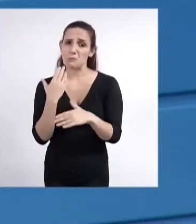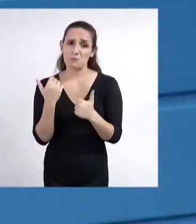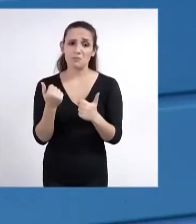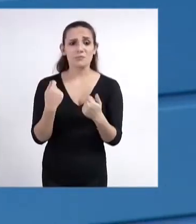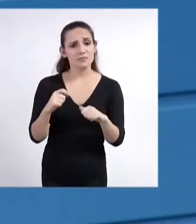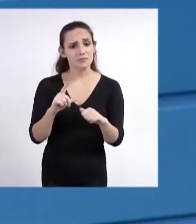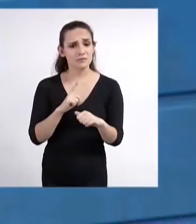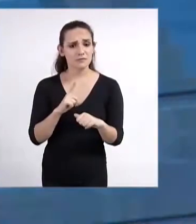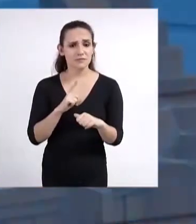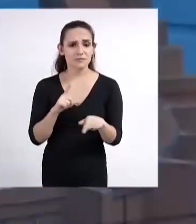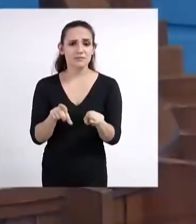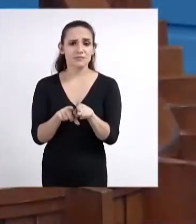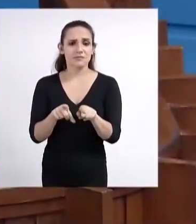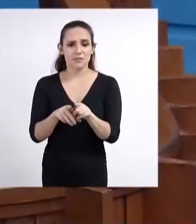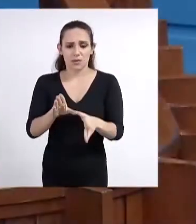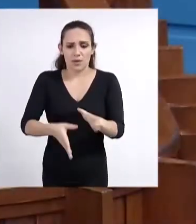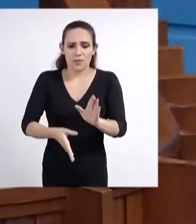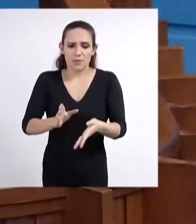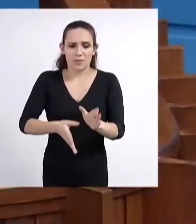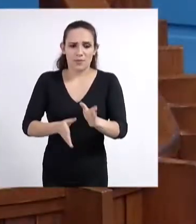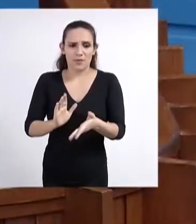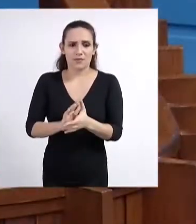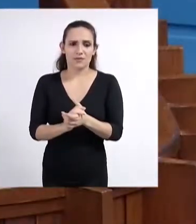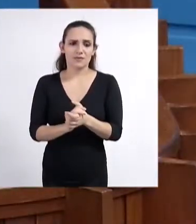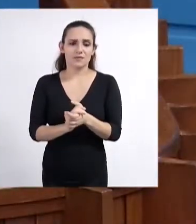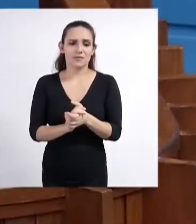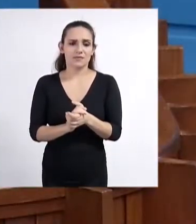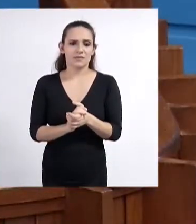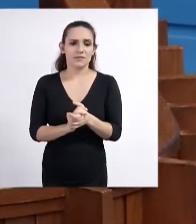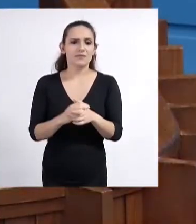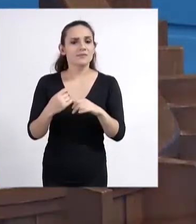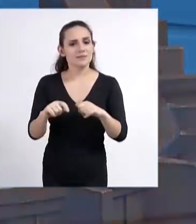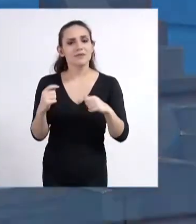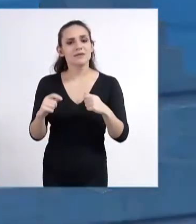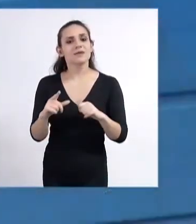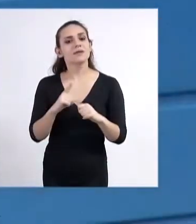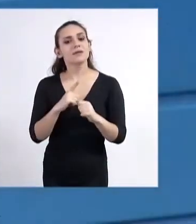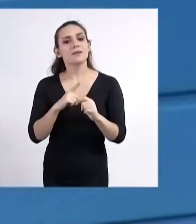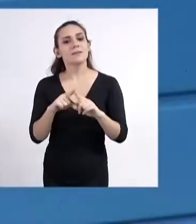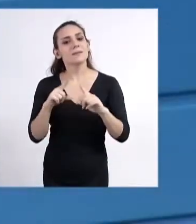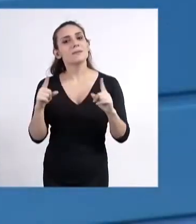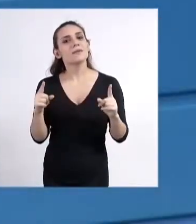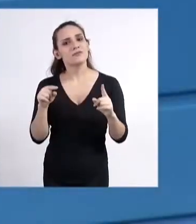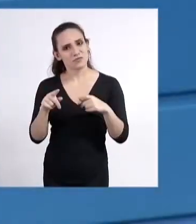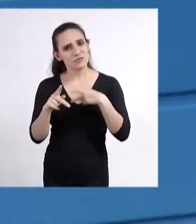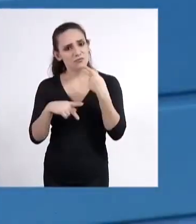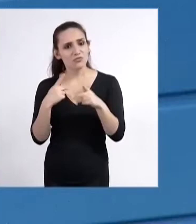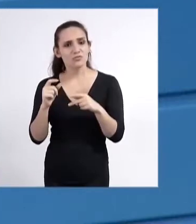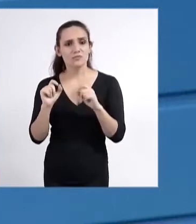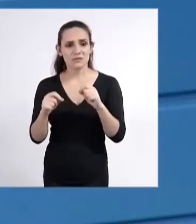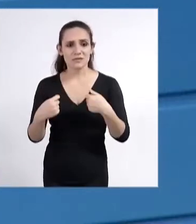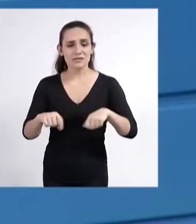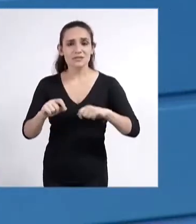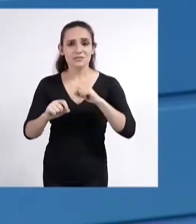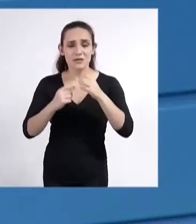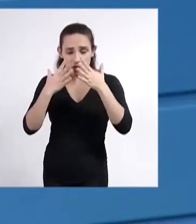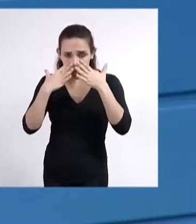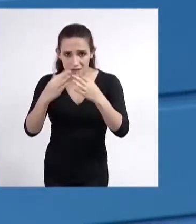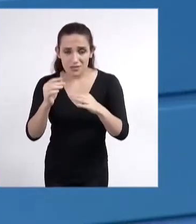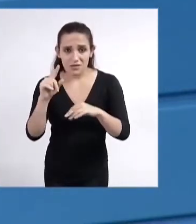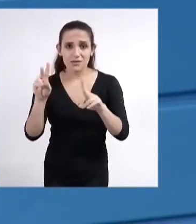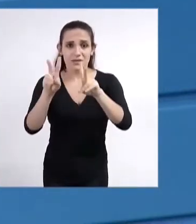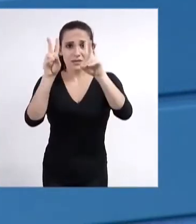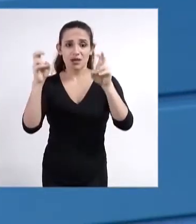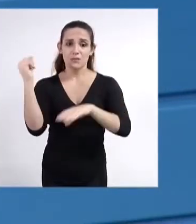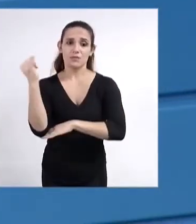Nós deveríamos ter as marginais ali, percorrendo a via principal, e Vossa Excelência alerta sobre um assunto